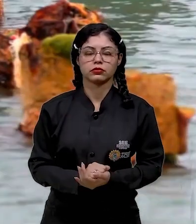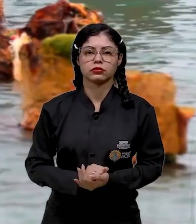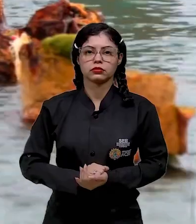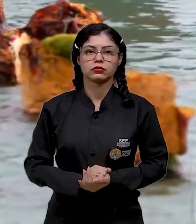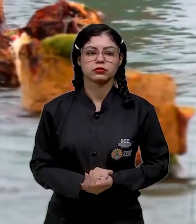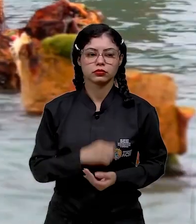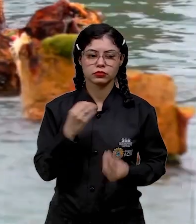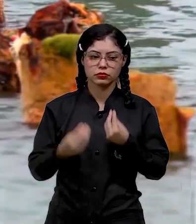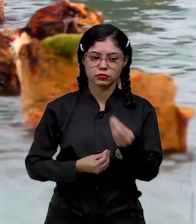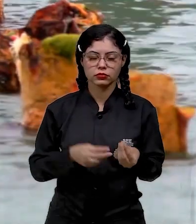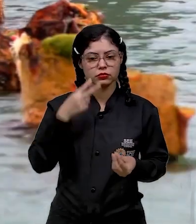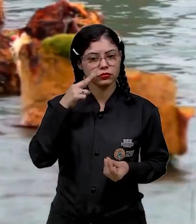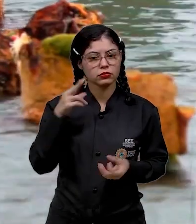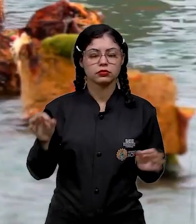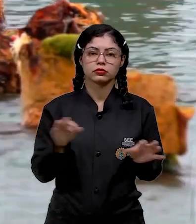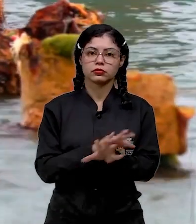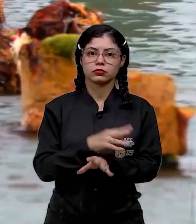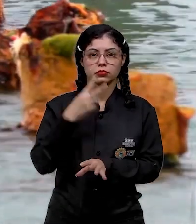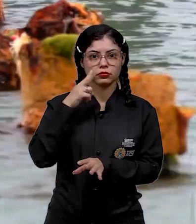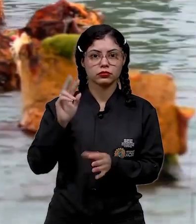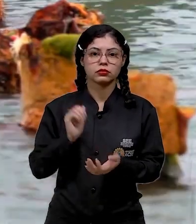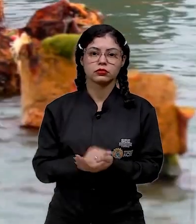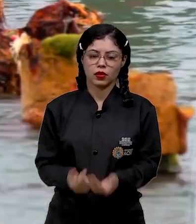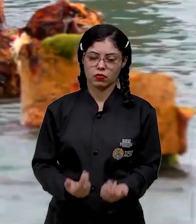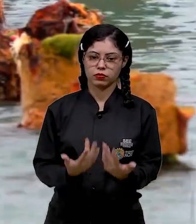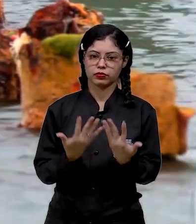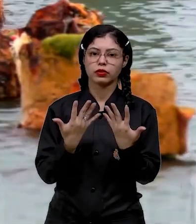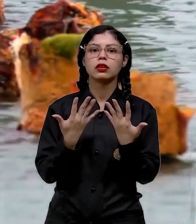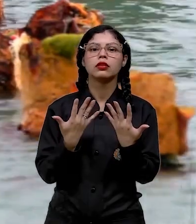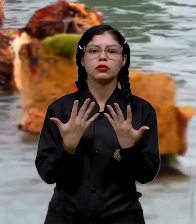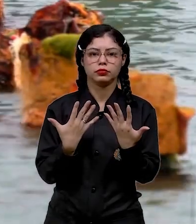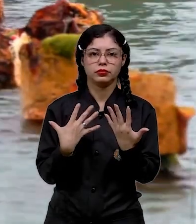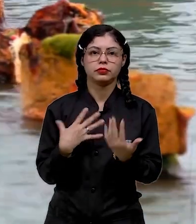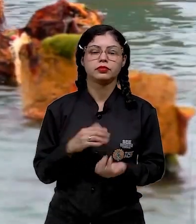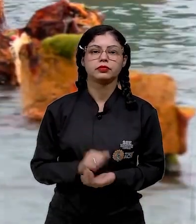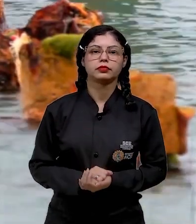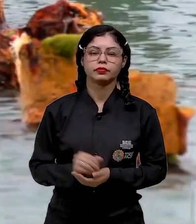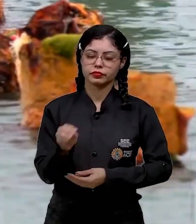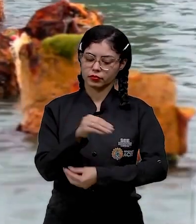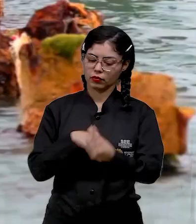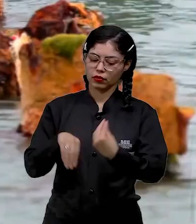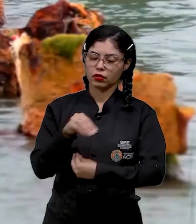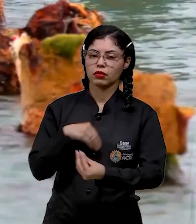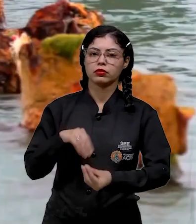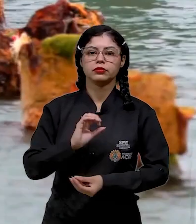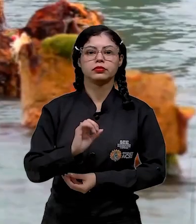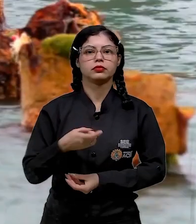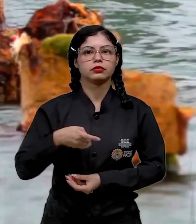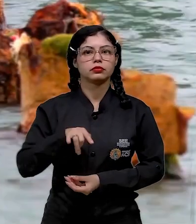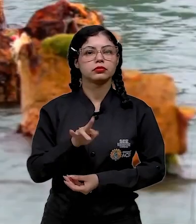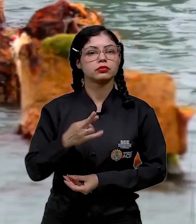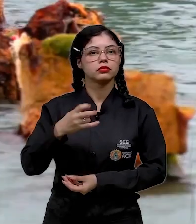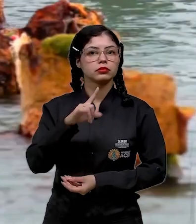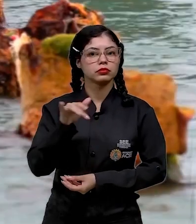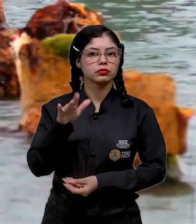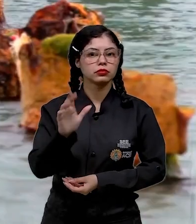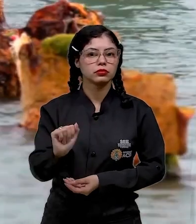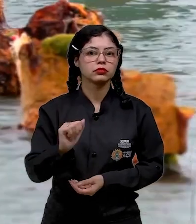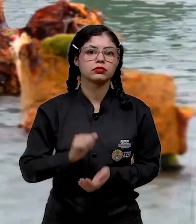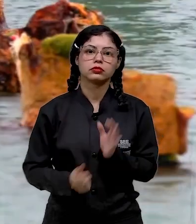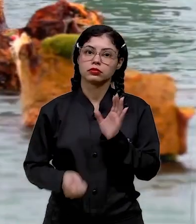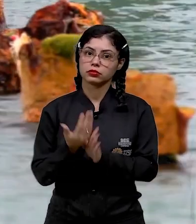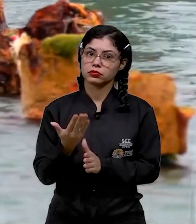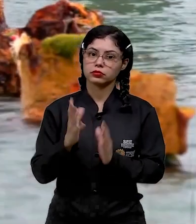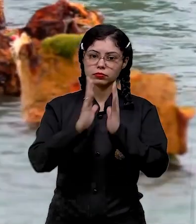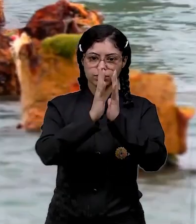gente acabou de ver aqui no nosso comprimido pegando fogo. Então, também teve uma reação de oxidação. A formação ali da